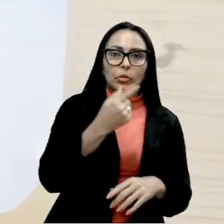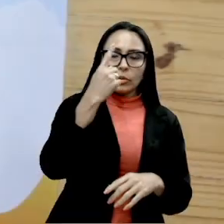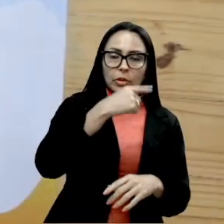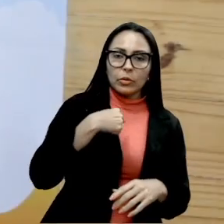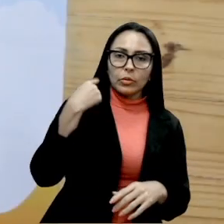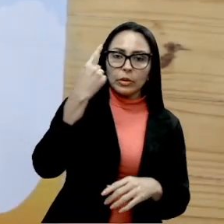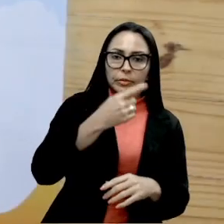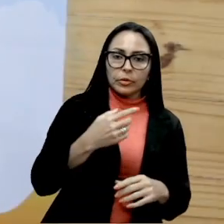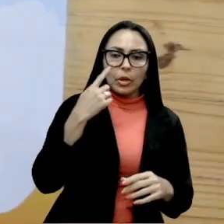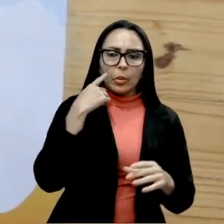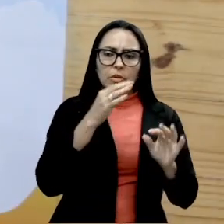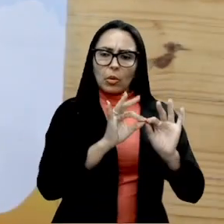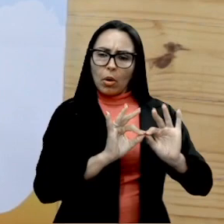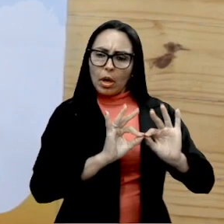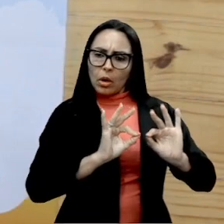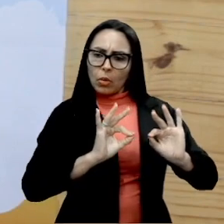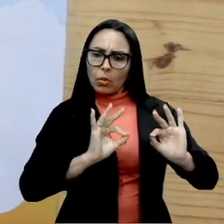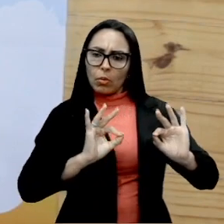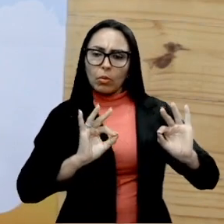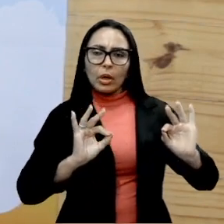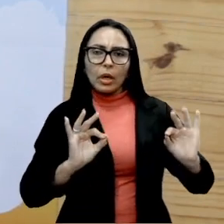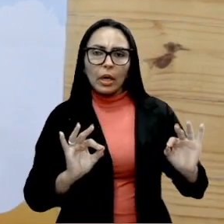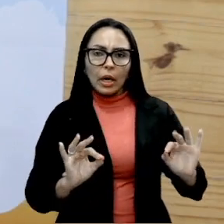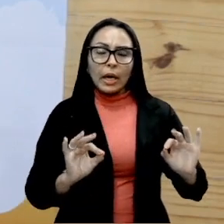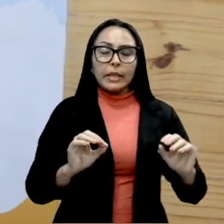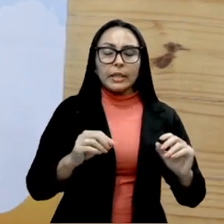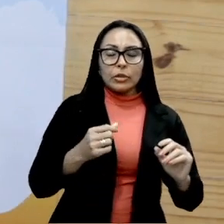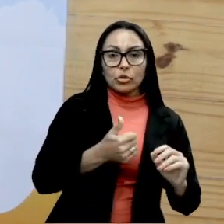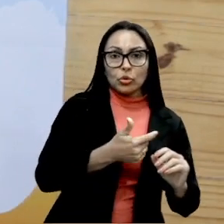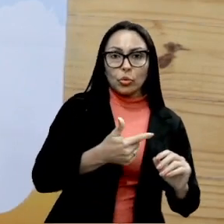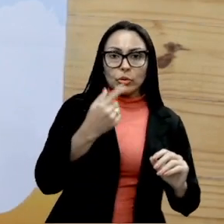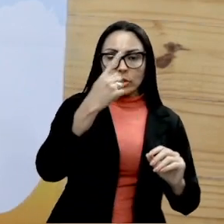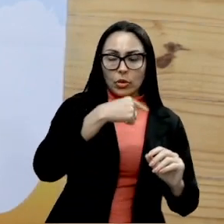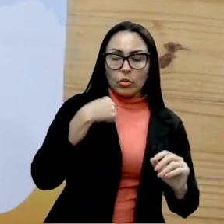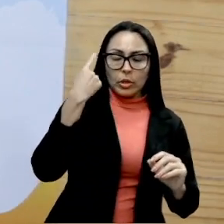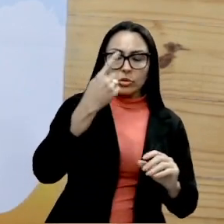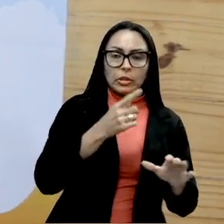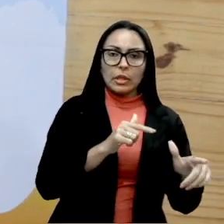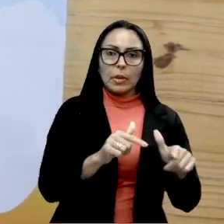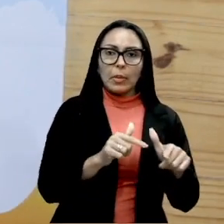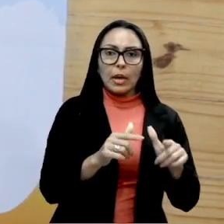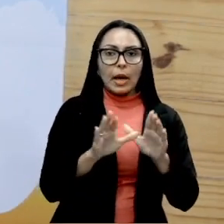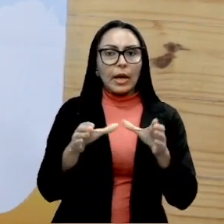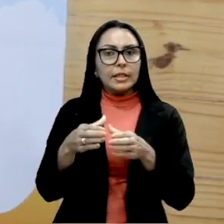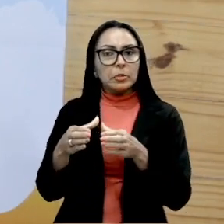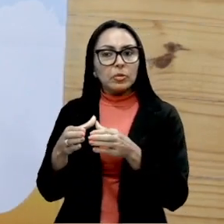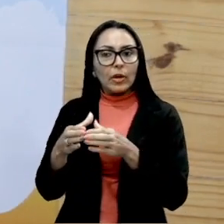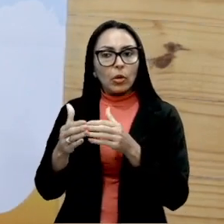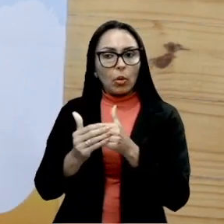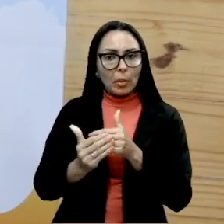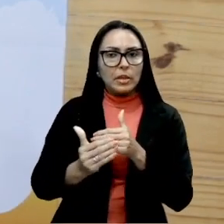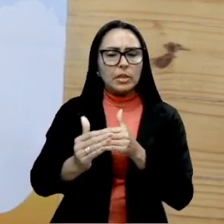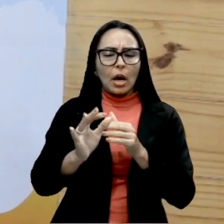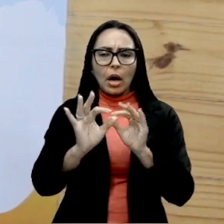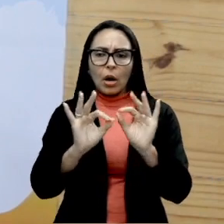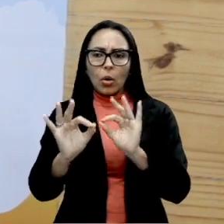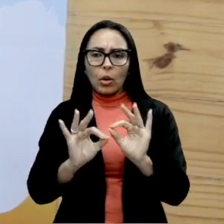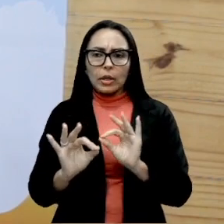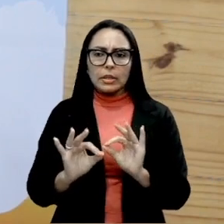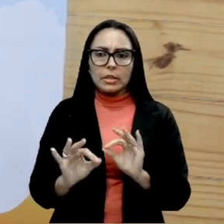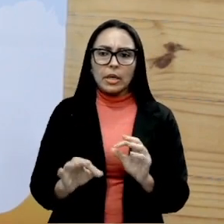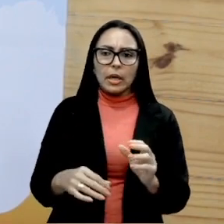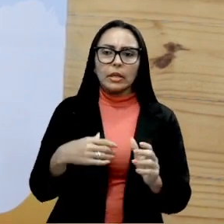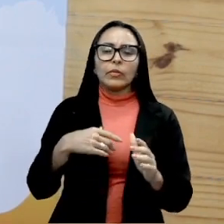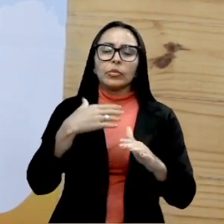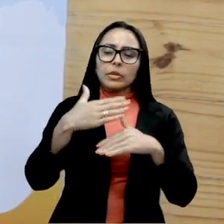longa e não se respeita essas 12 horas de interjornada, a equipe vai começar, a produção, atores, todos os envolvidos